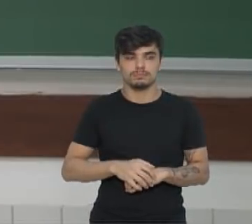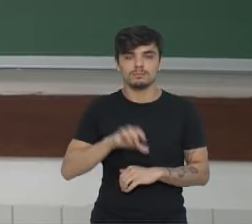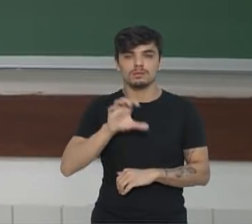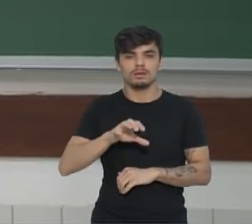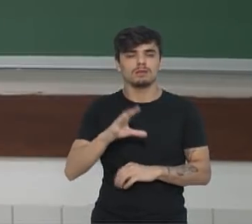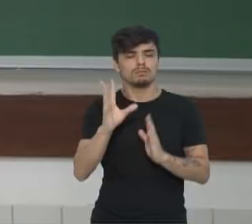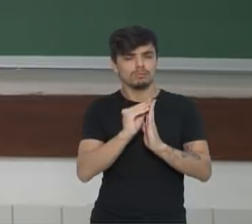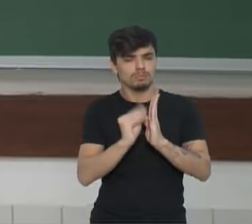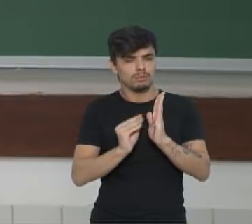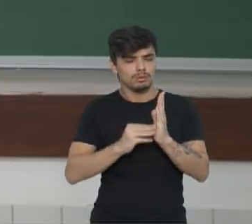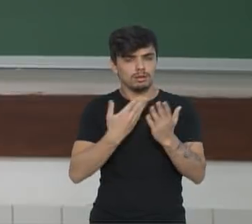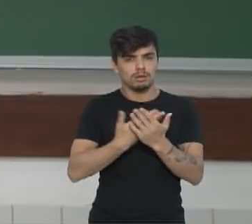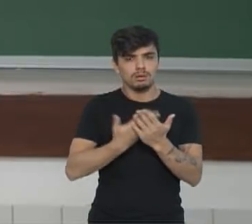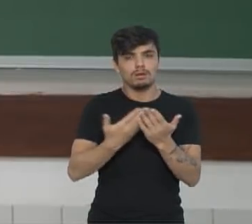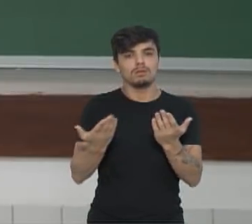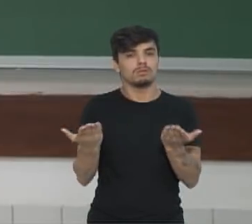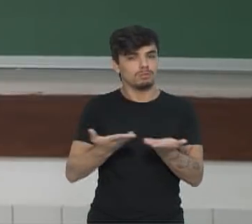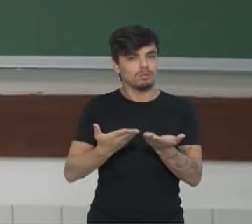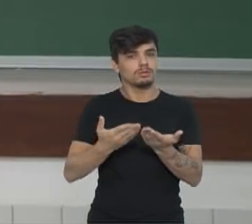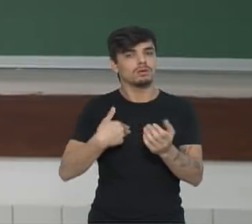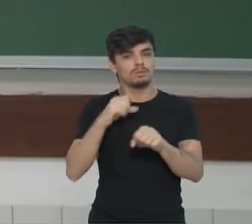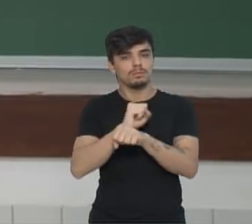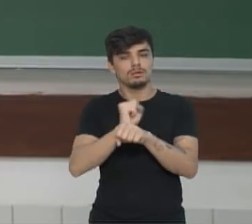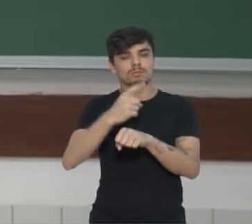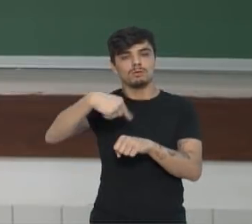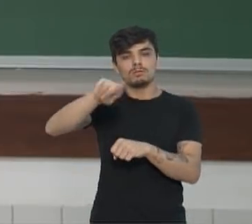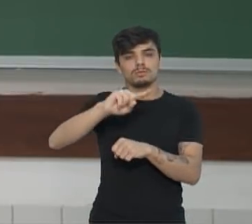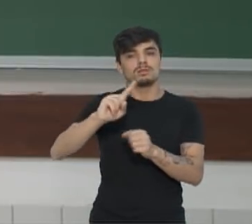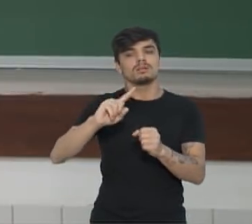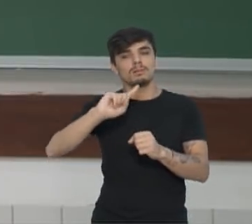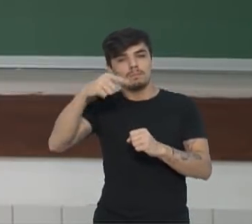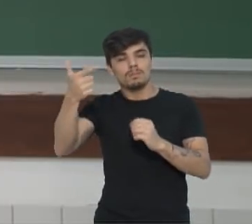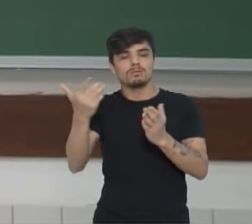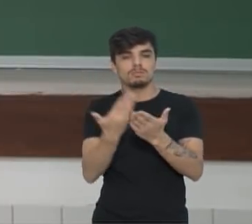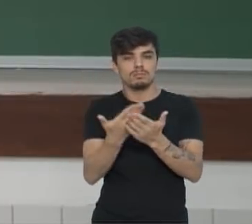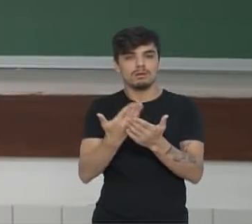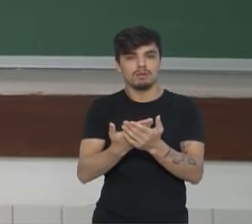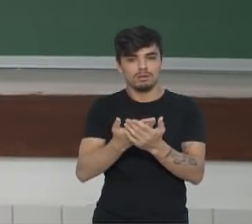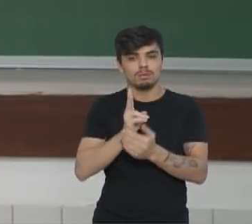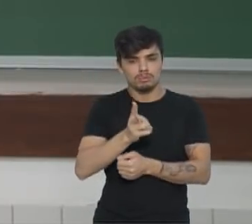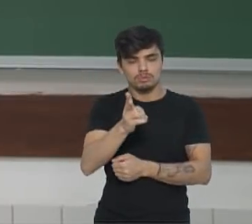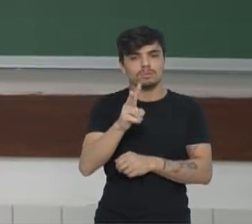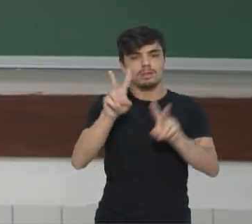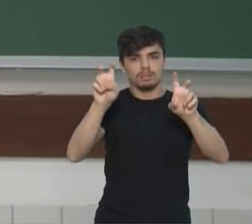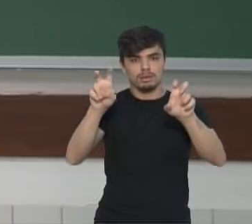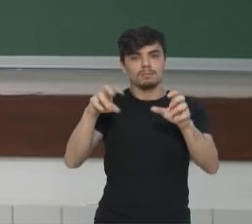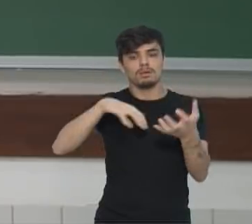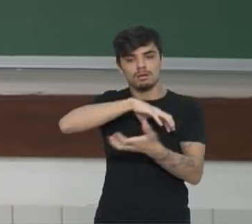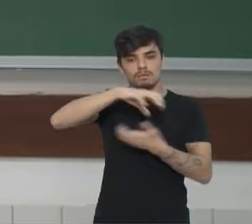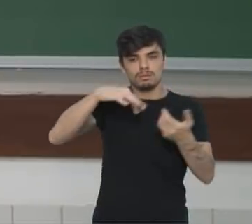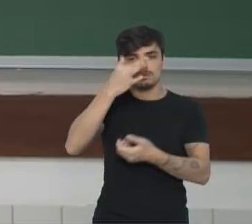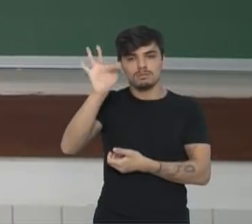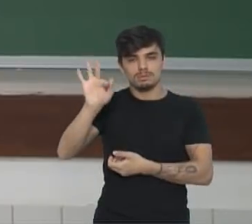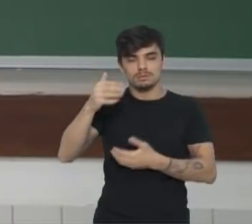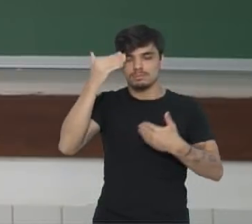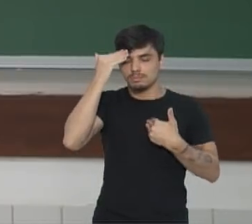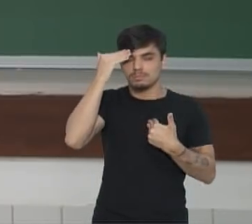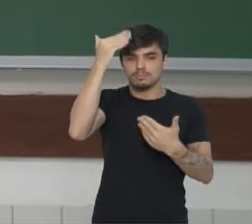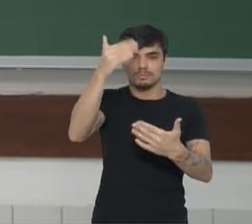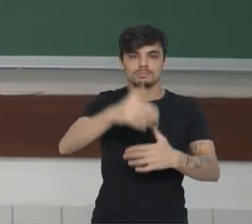da aula de hoje. Aguardo vocês para a próxima aula, onde continuaremos falando de Revolução Francesa. Muito obrigado!